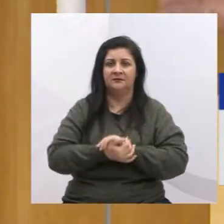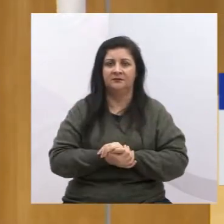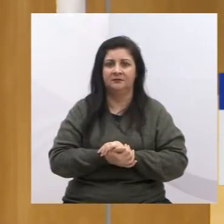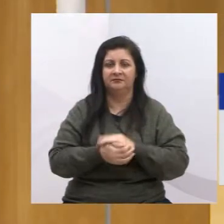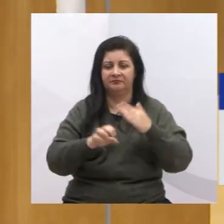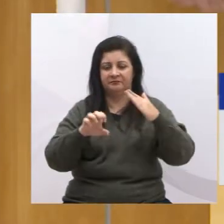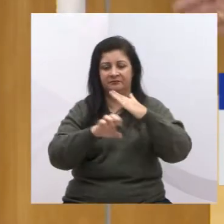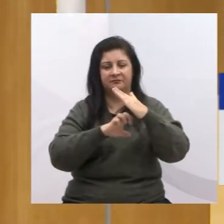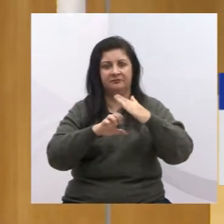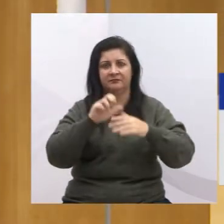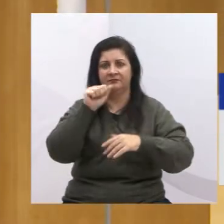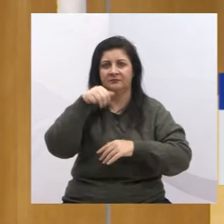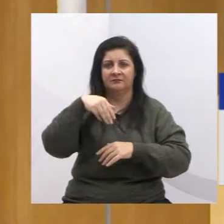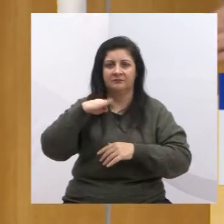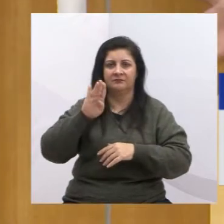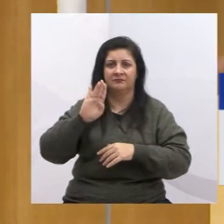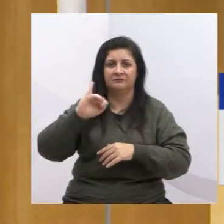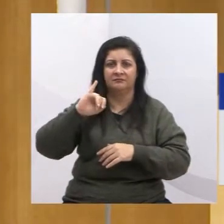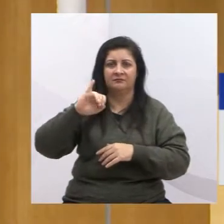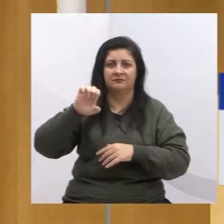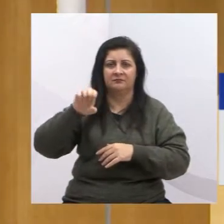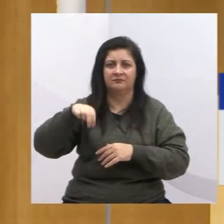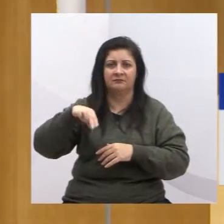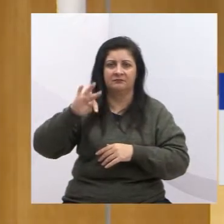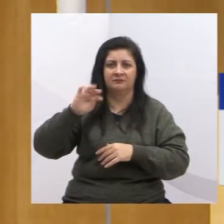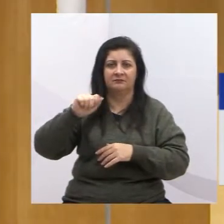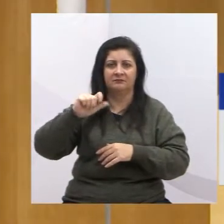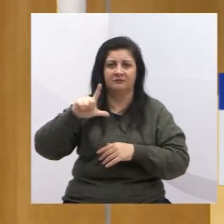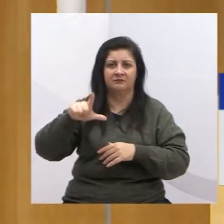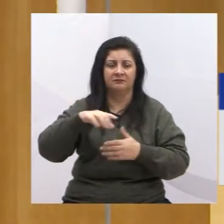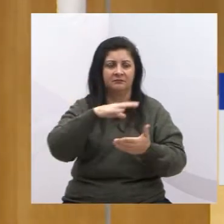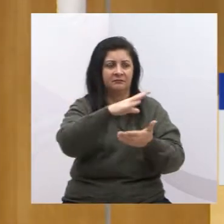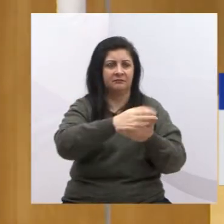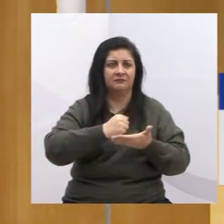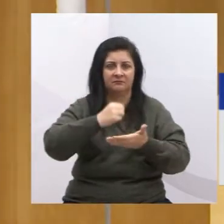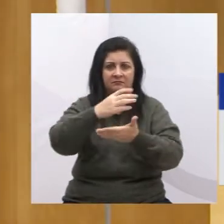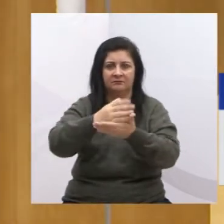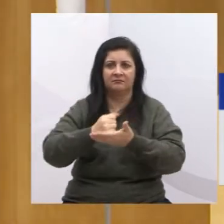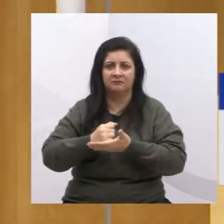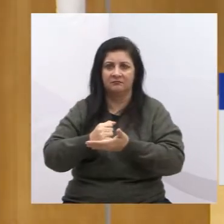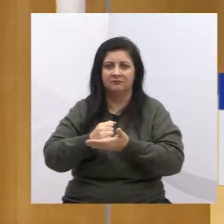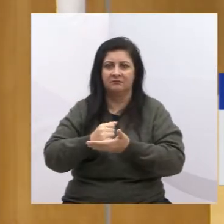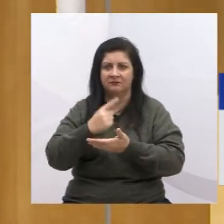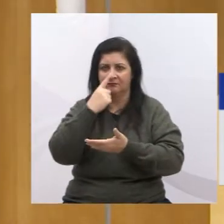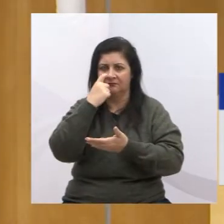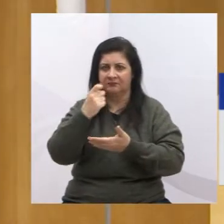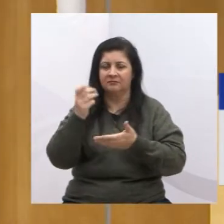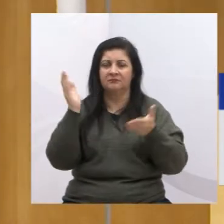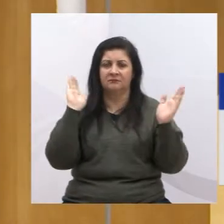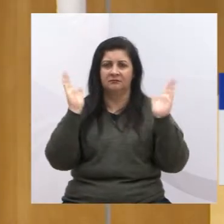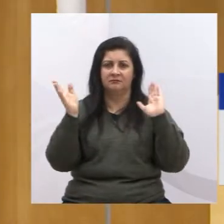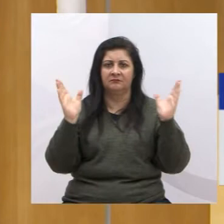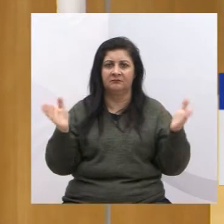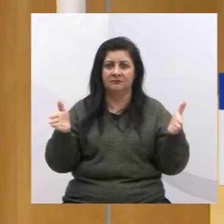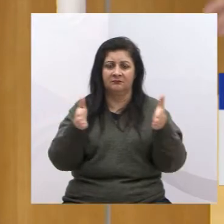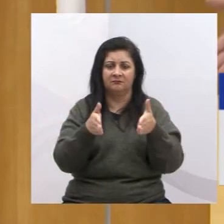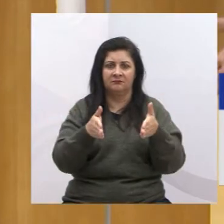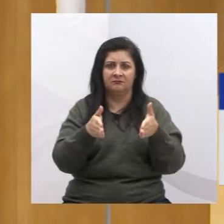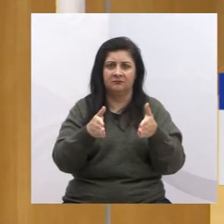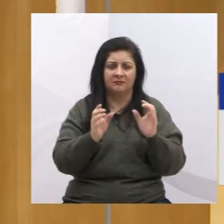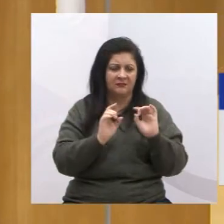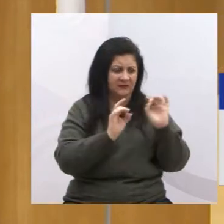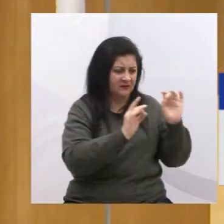Ambiental está recolhendo lixo lá no 1º de maio, no Igarapés, em caminhões menores. E estão jogando na beira